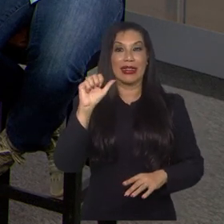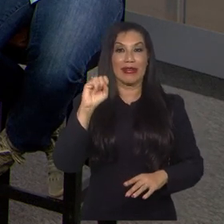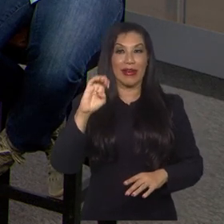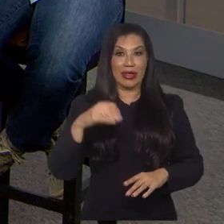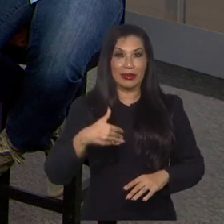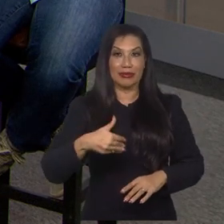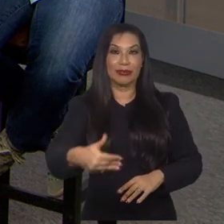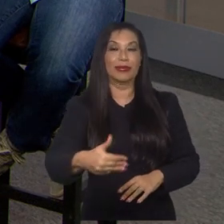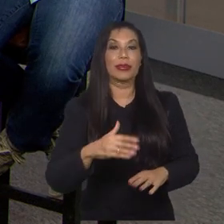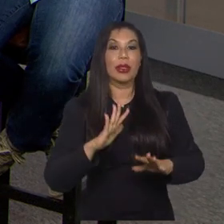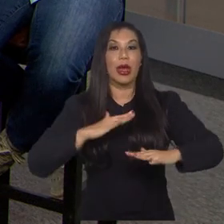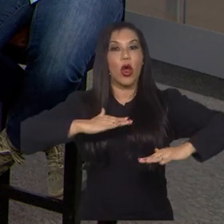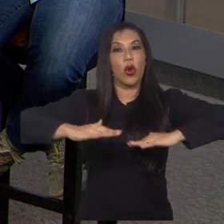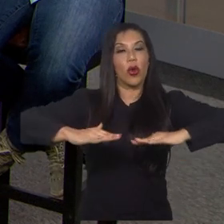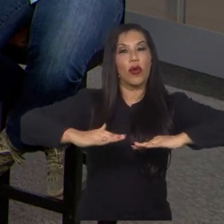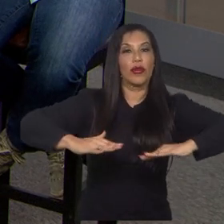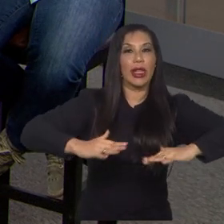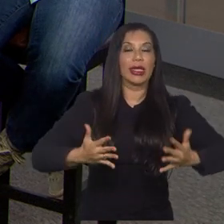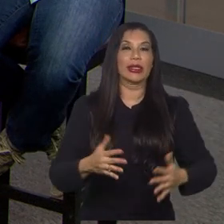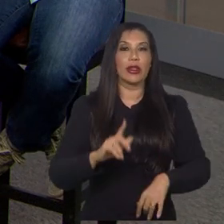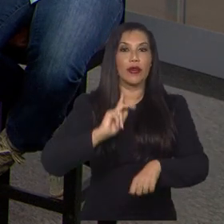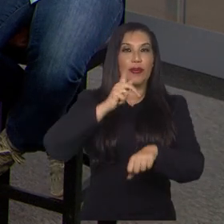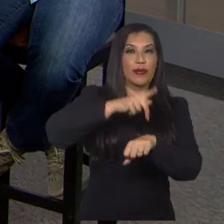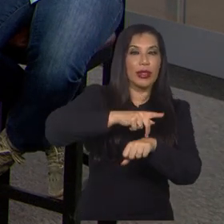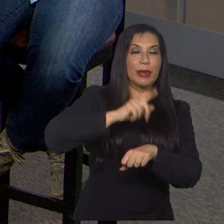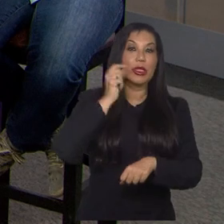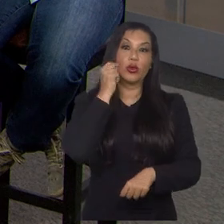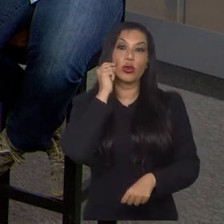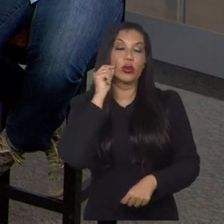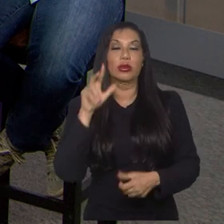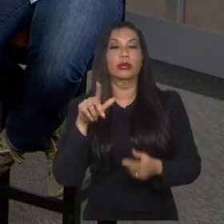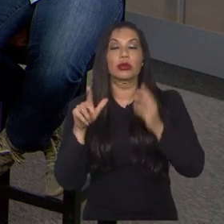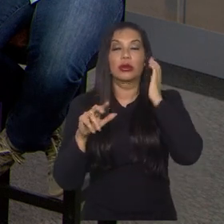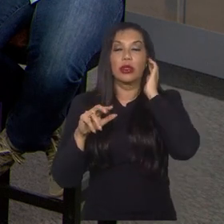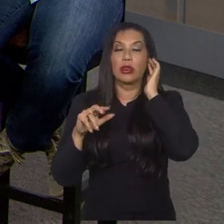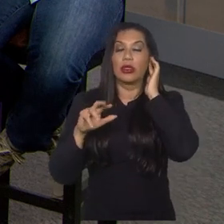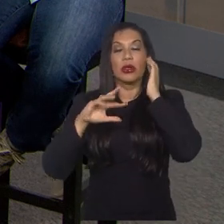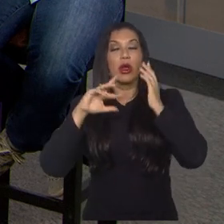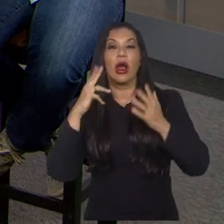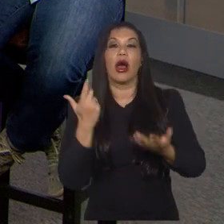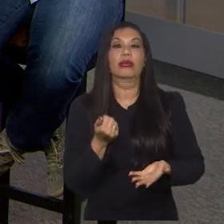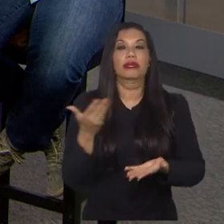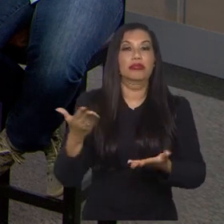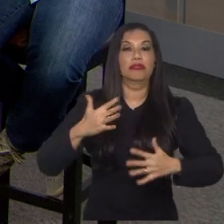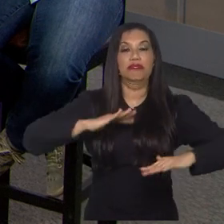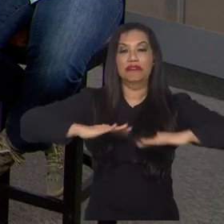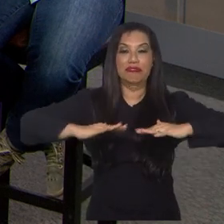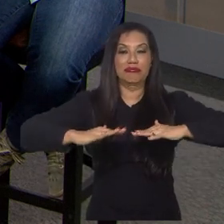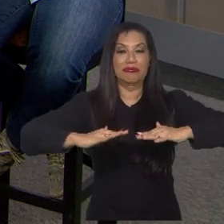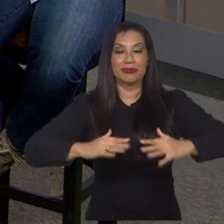seguinte. Mas num confronto como esse, Filipinas e Suíça, como é que se comportaria, então?